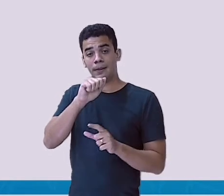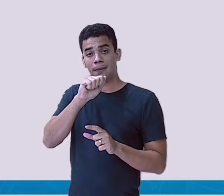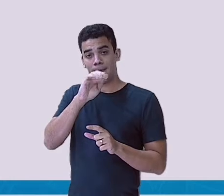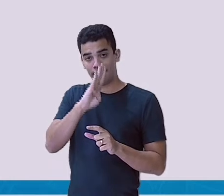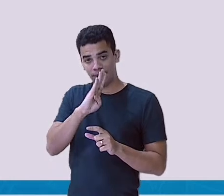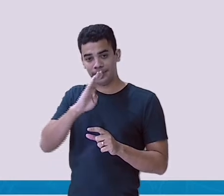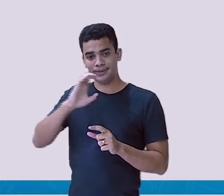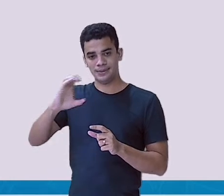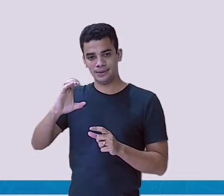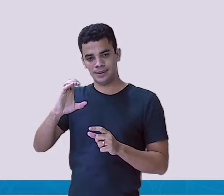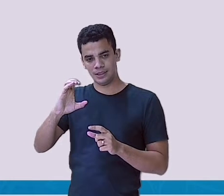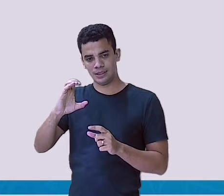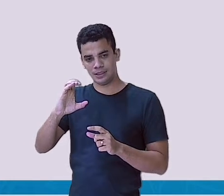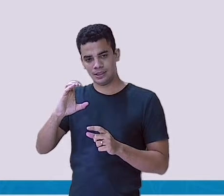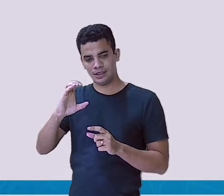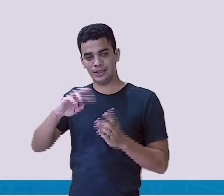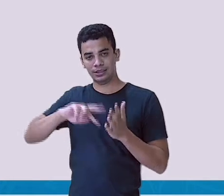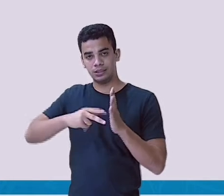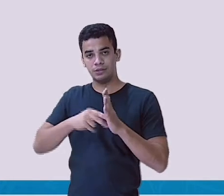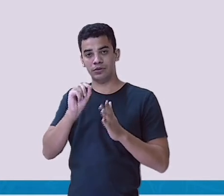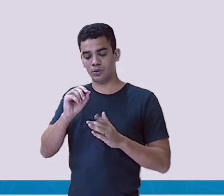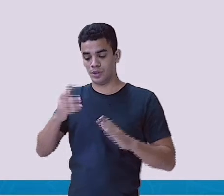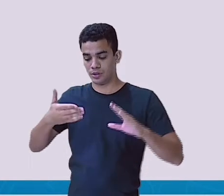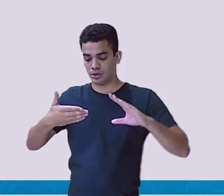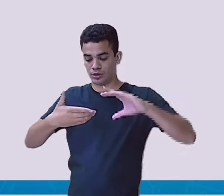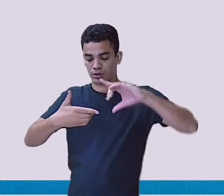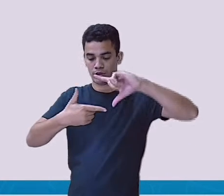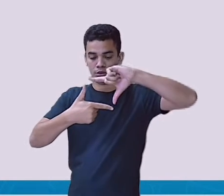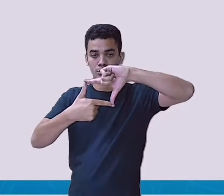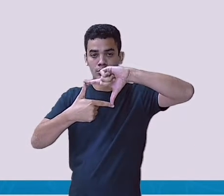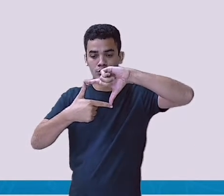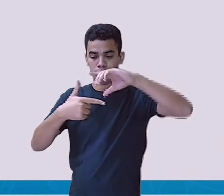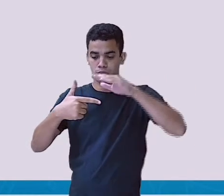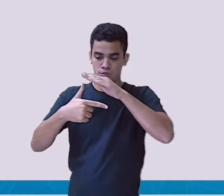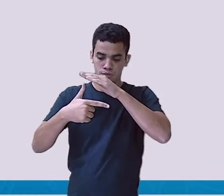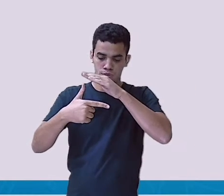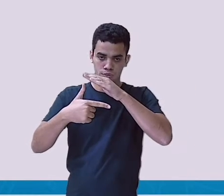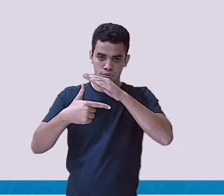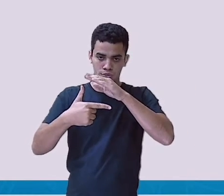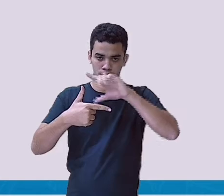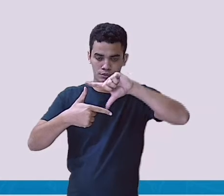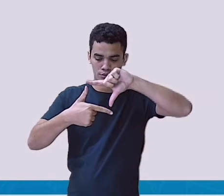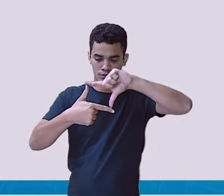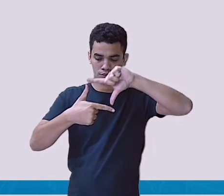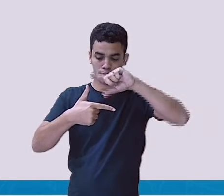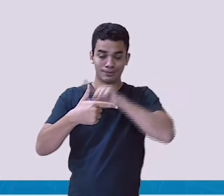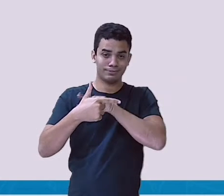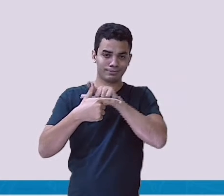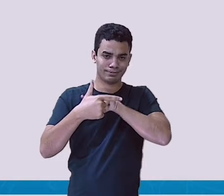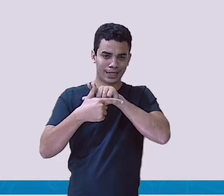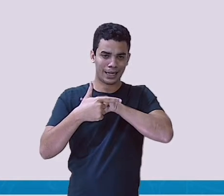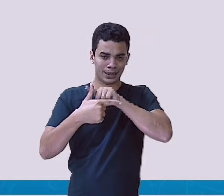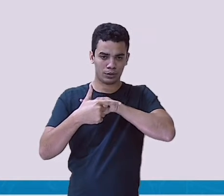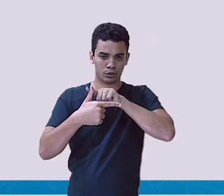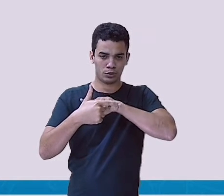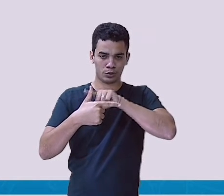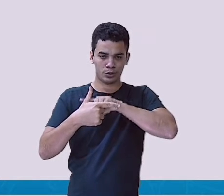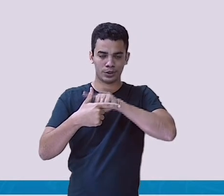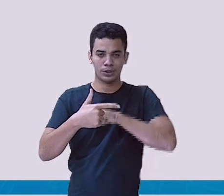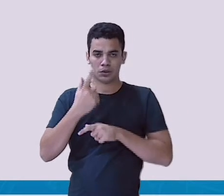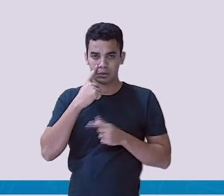outro cateto. E o outro lado é chamado de hipotenusa. Então, no triângulo retângulo, se eu